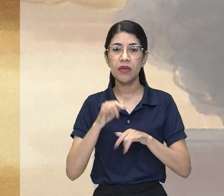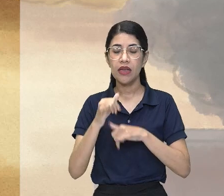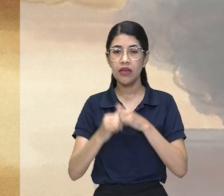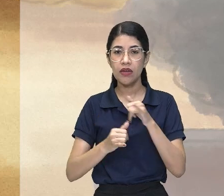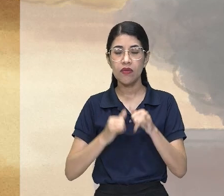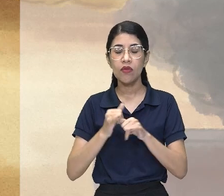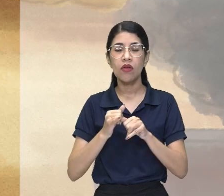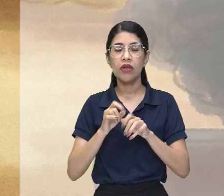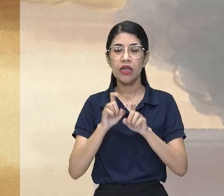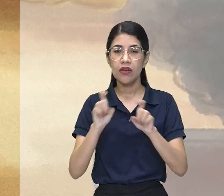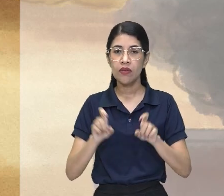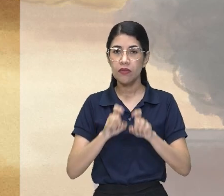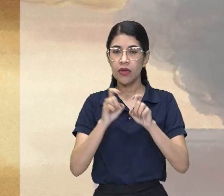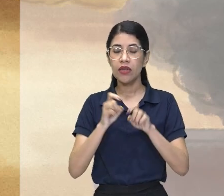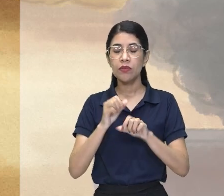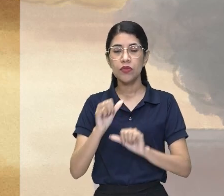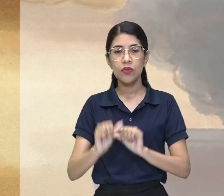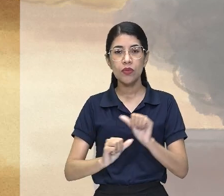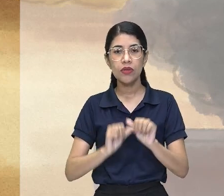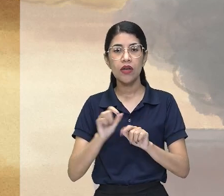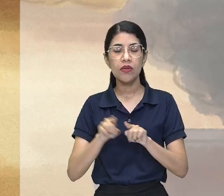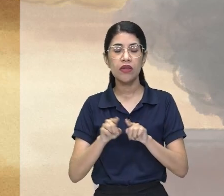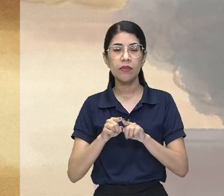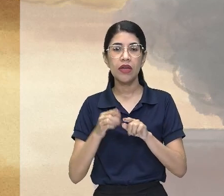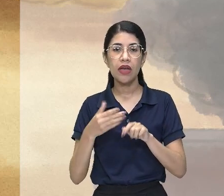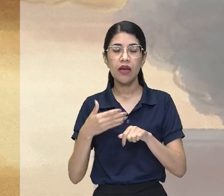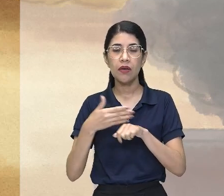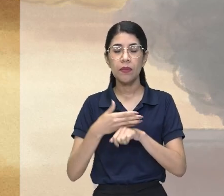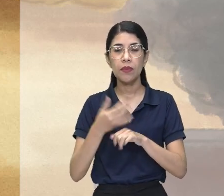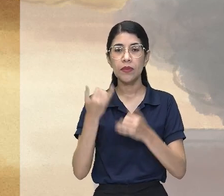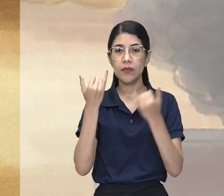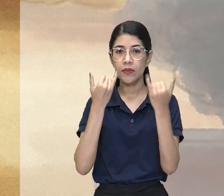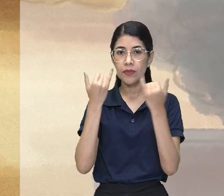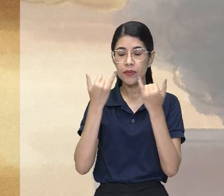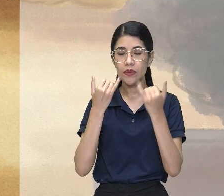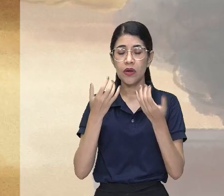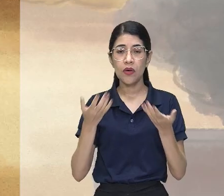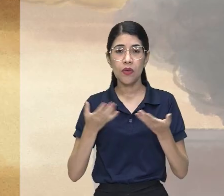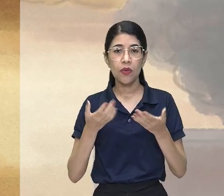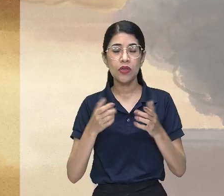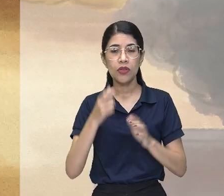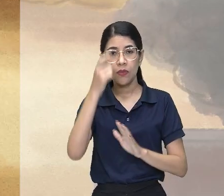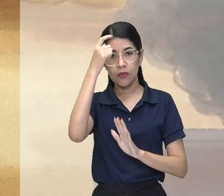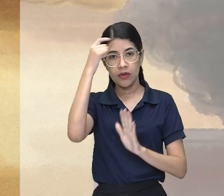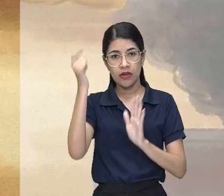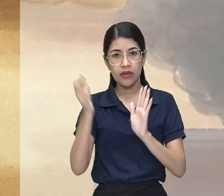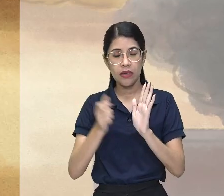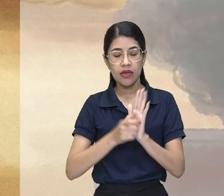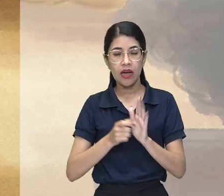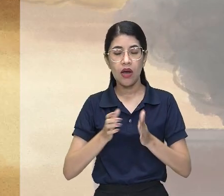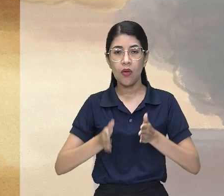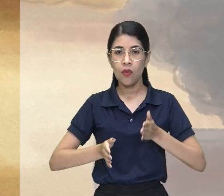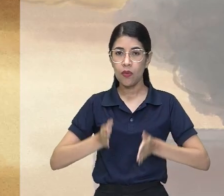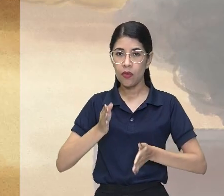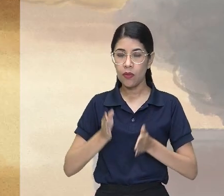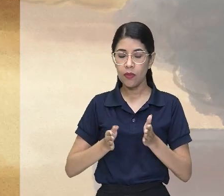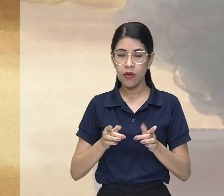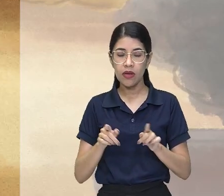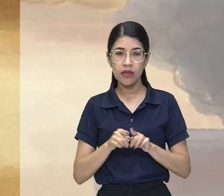internet revolucionaram o acesso à informação. E hoje, com a inteligência artificial, a robótica